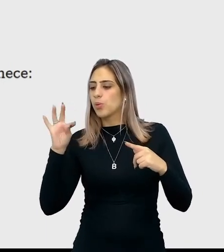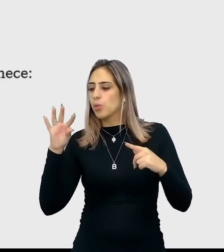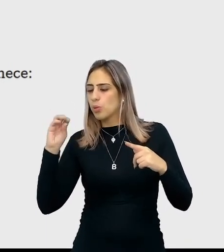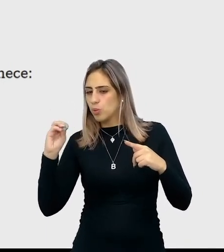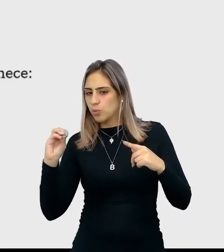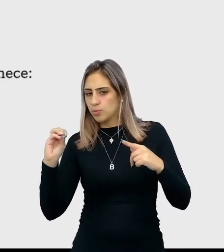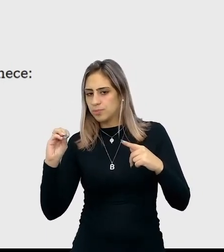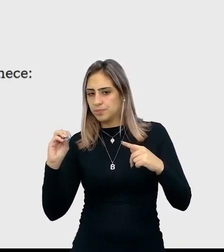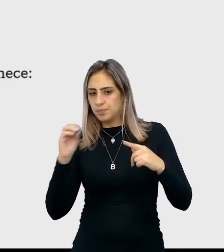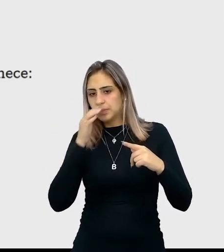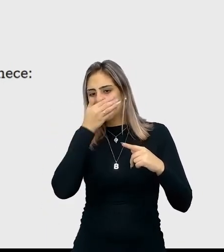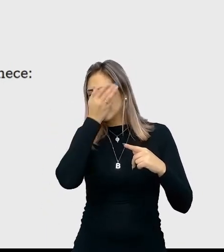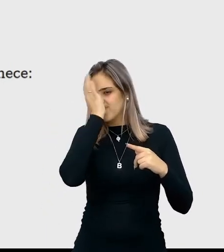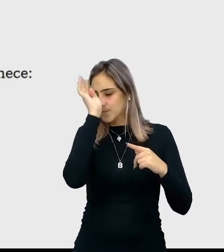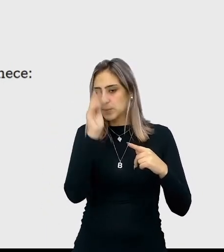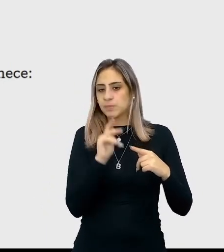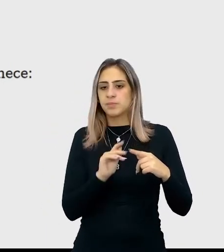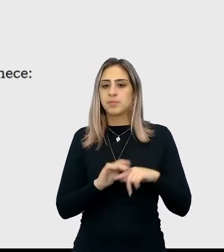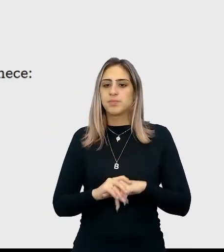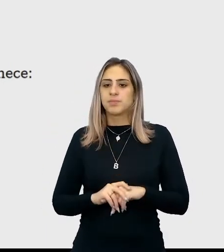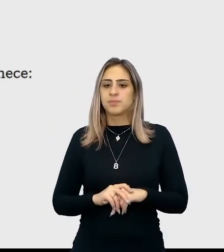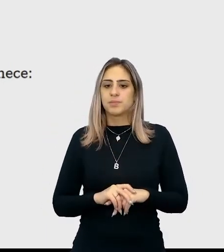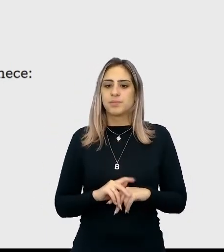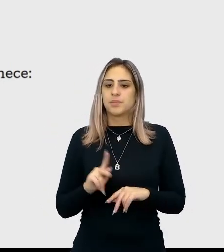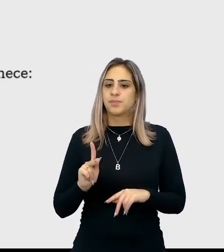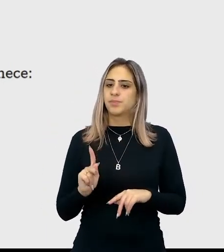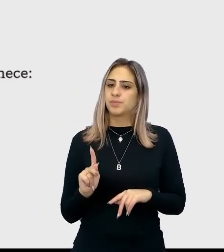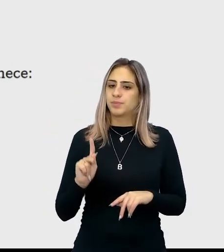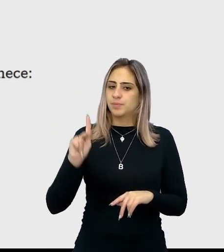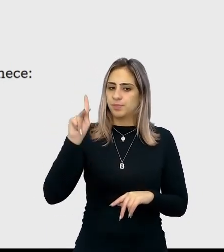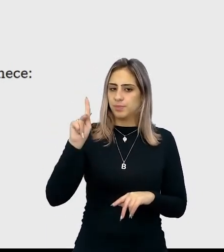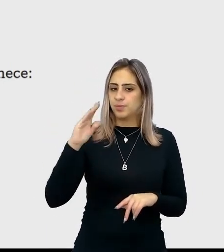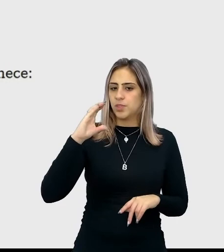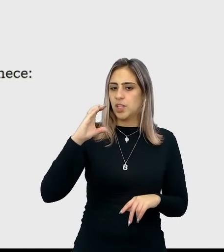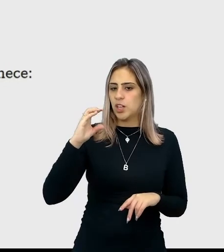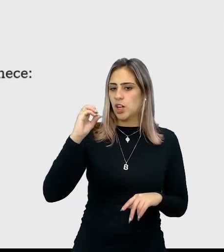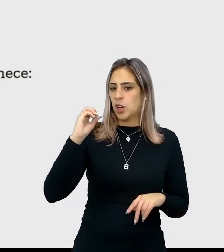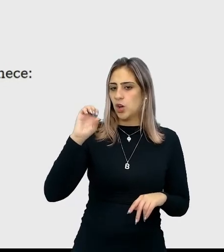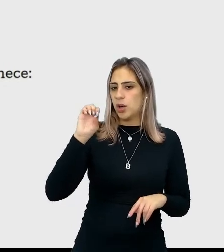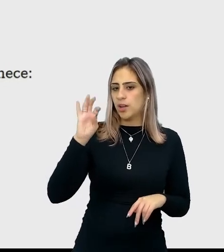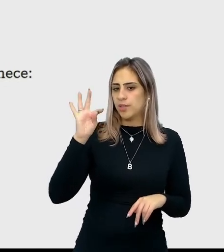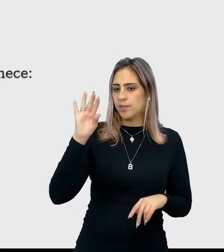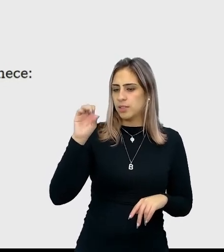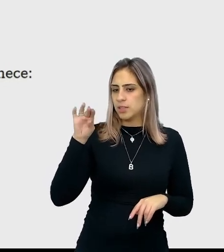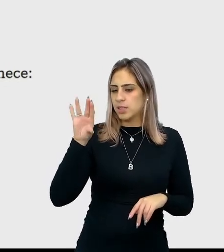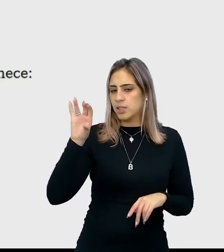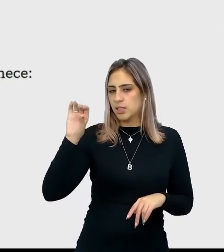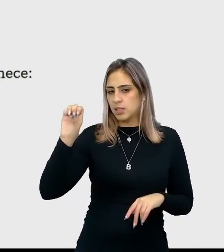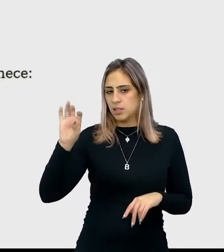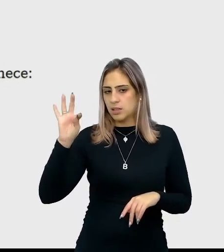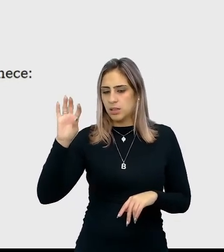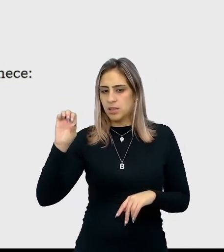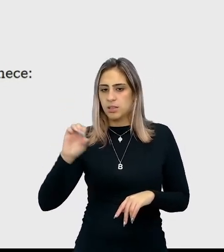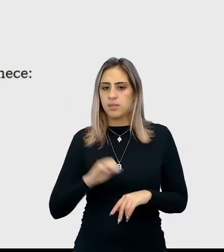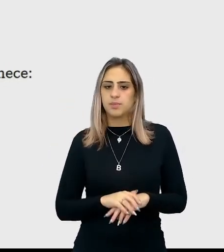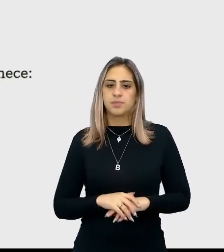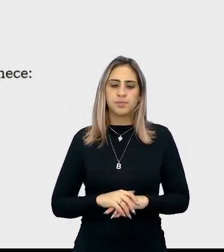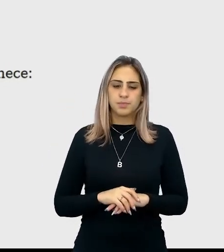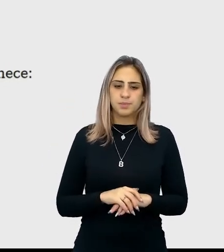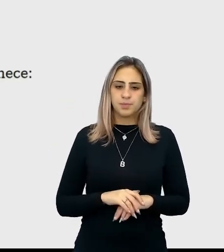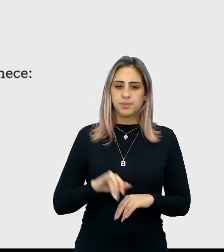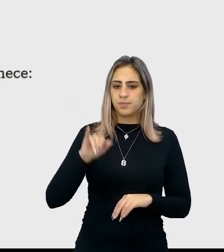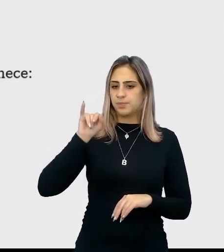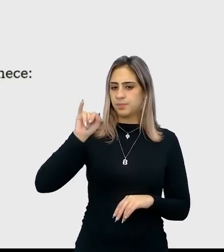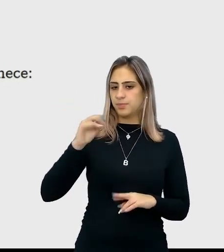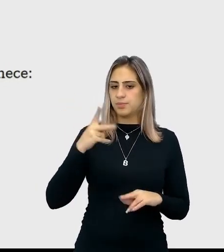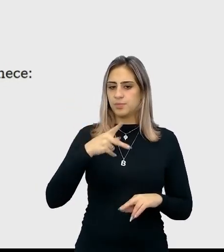os 300 mil, pelo coeficiente K, dado pela fórmula. O I, que é a nossa taxa, 1 mais I, elevado a